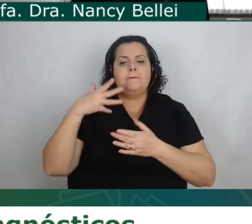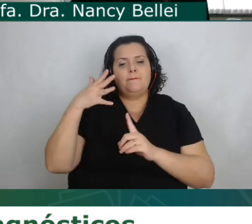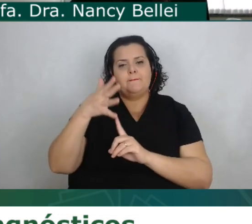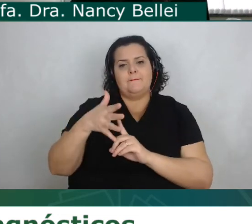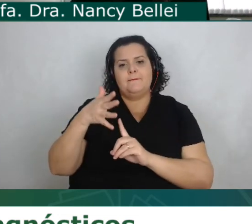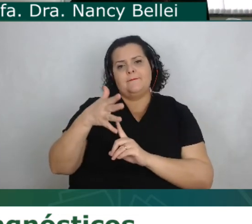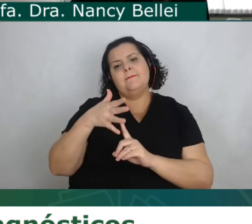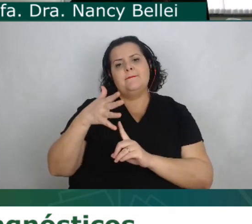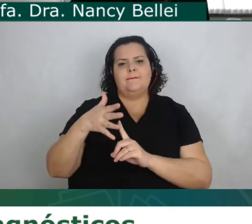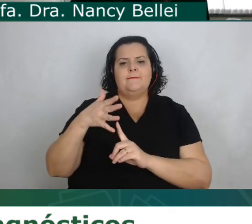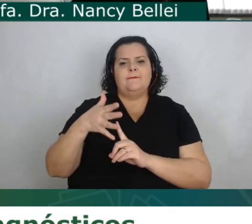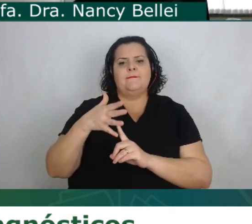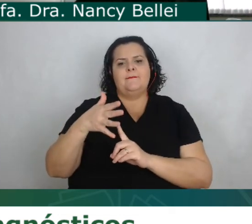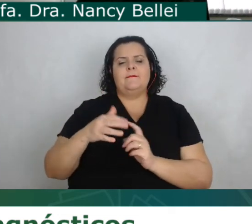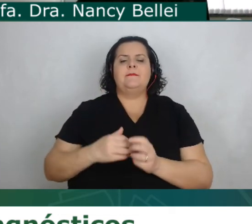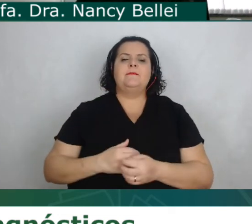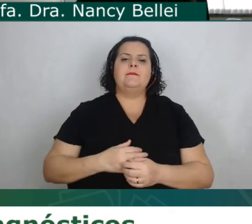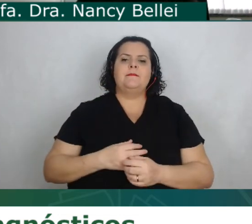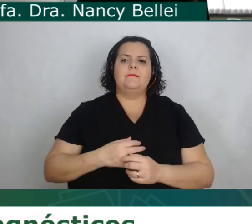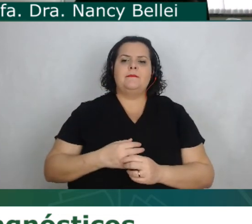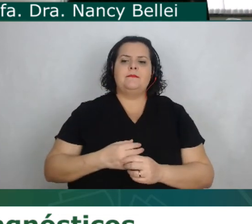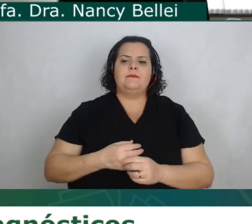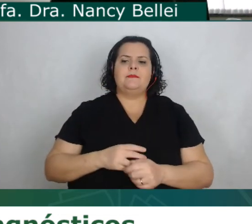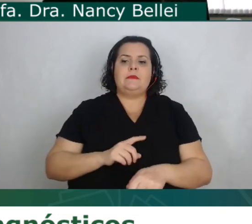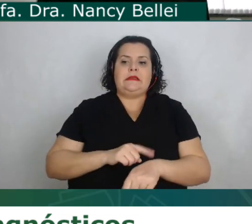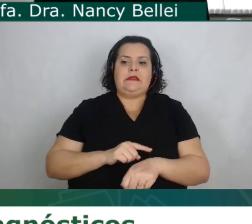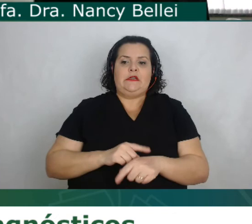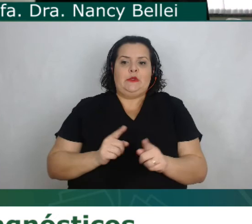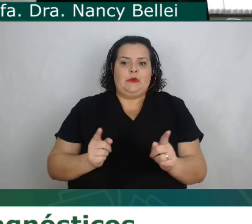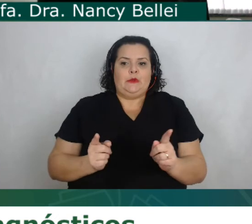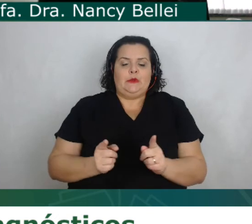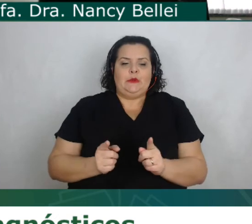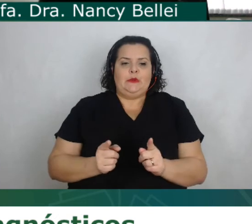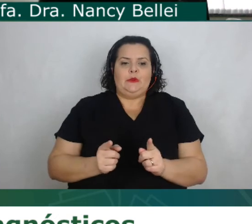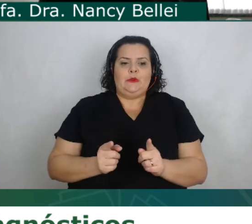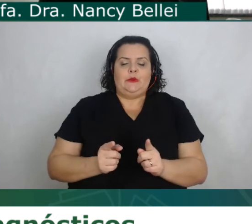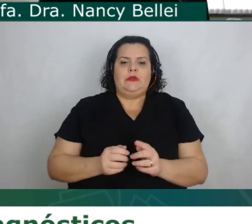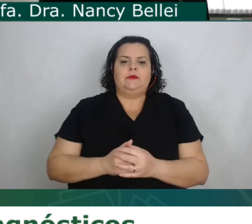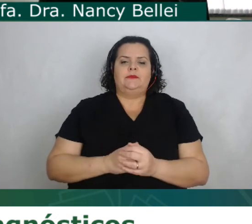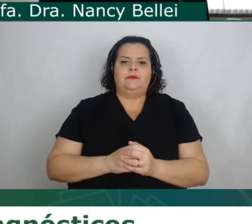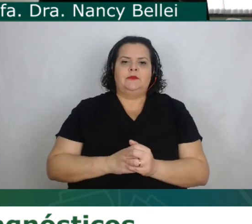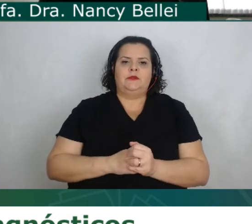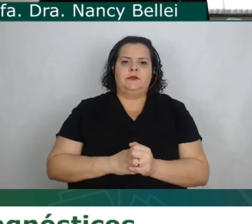Nós estamos aí apertados no tempo, né? São 10h18.